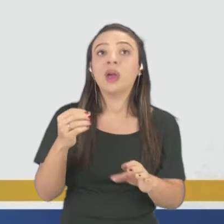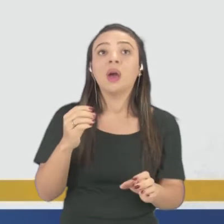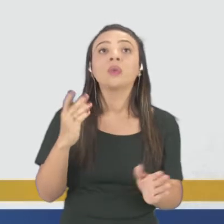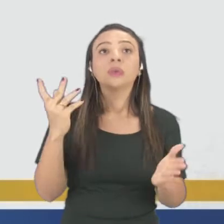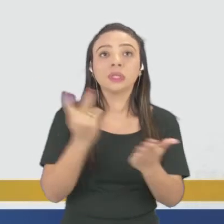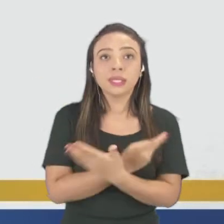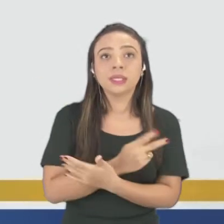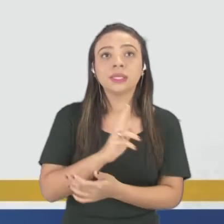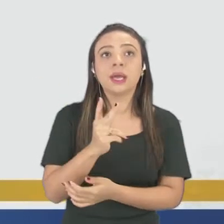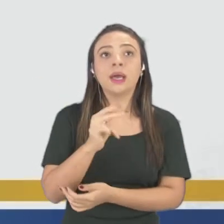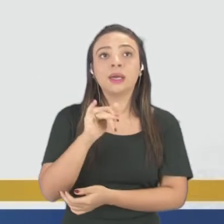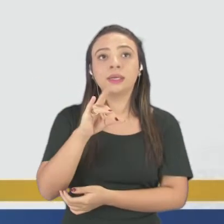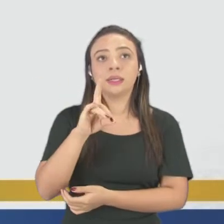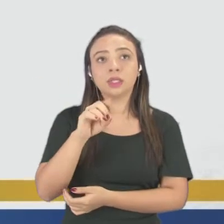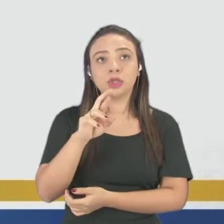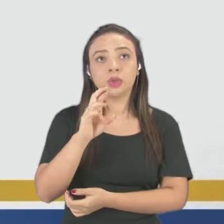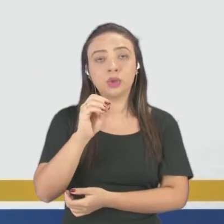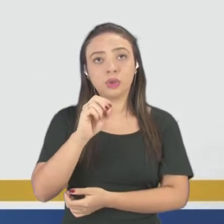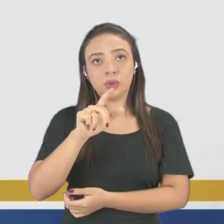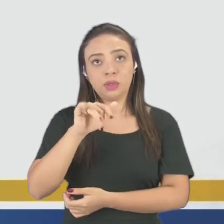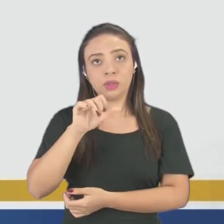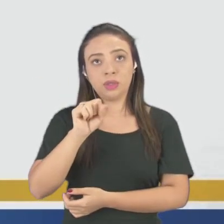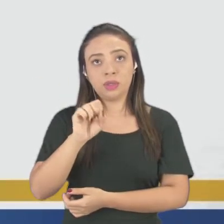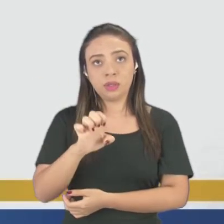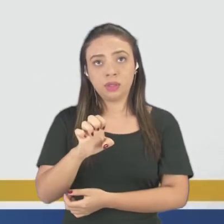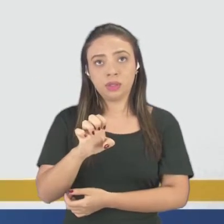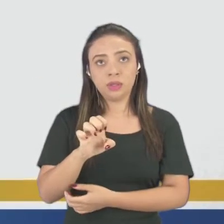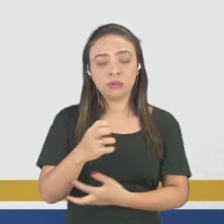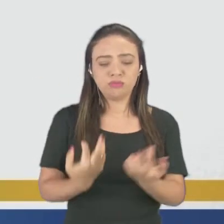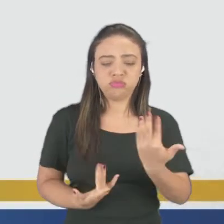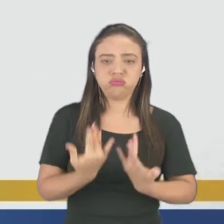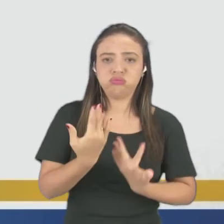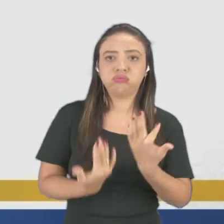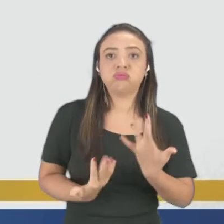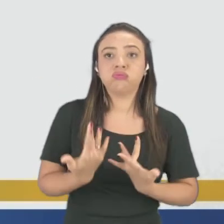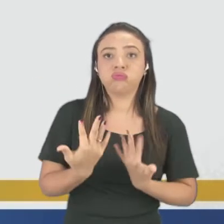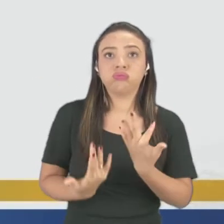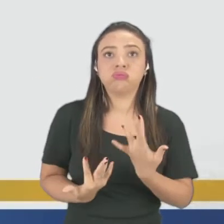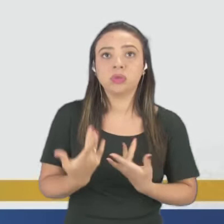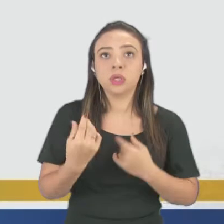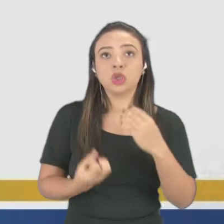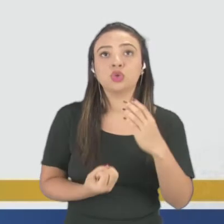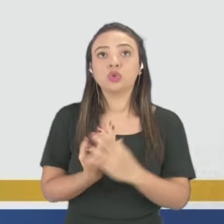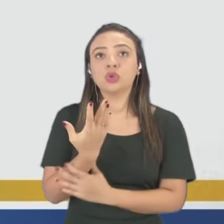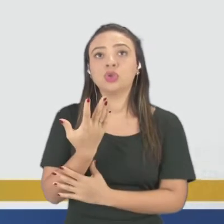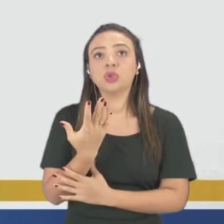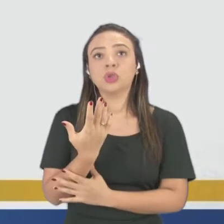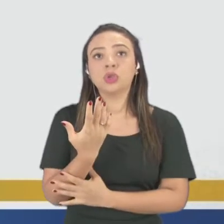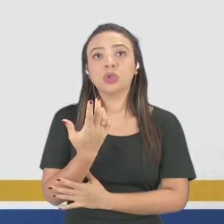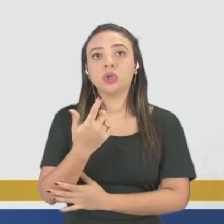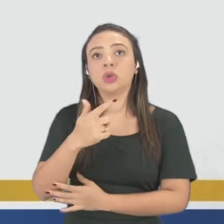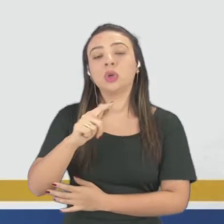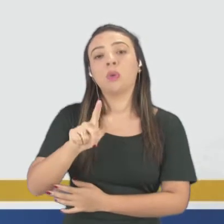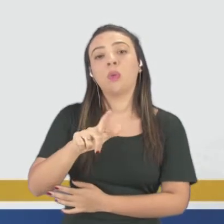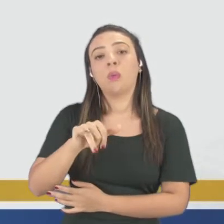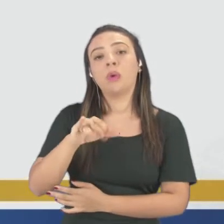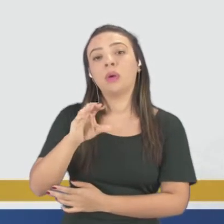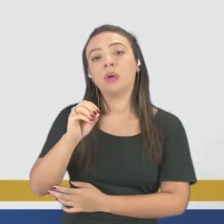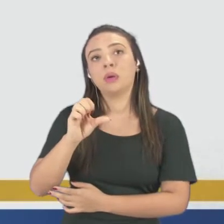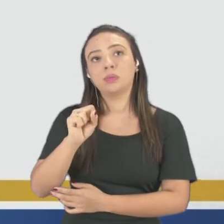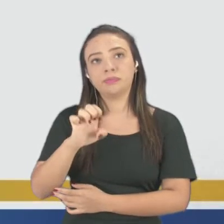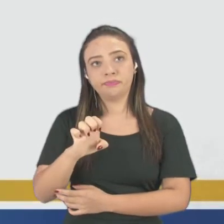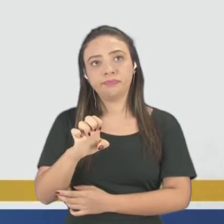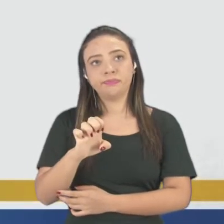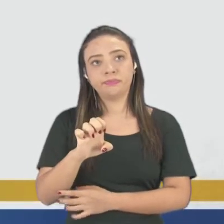Hidrólise tá vai produzir aqui ó tô tentando aquecimento vai produzir um a C6 h12